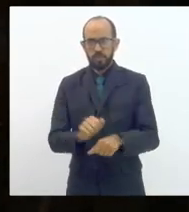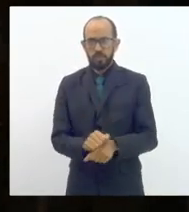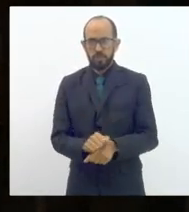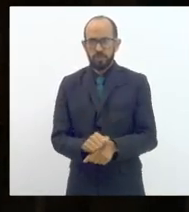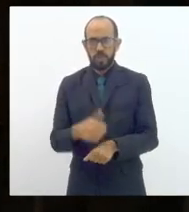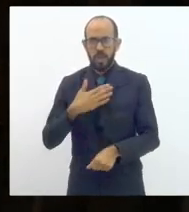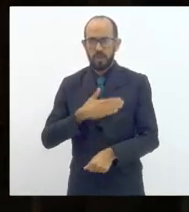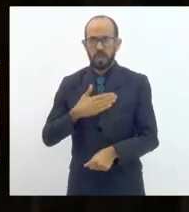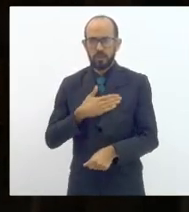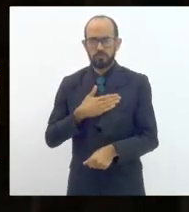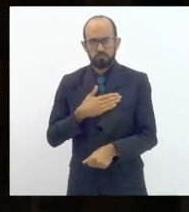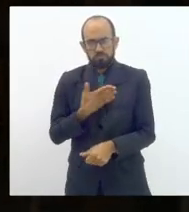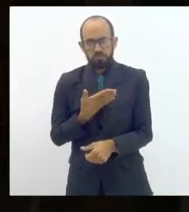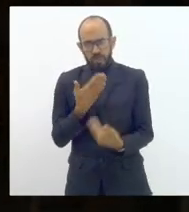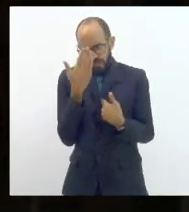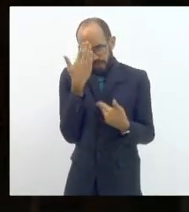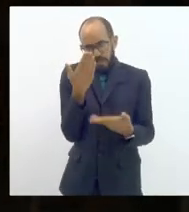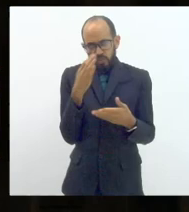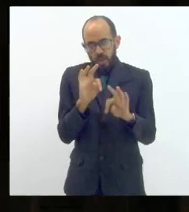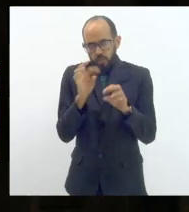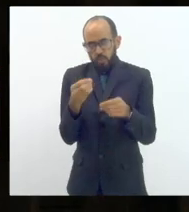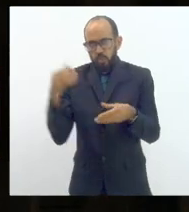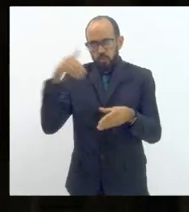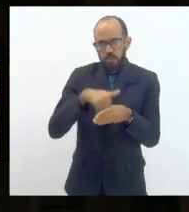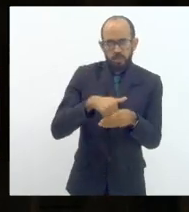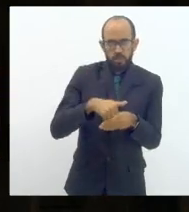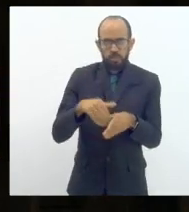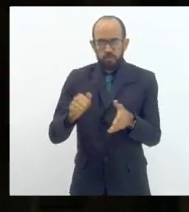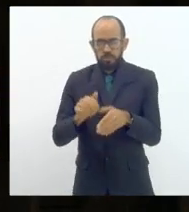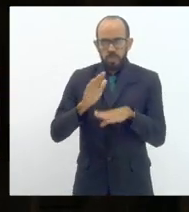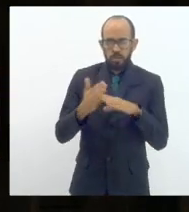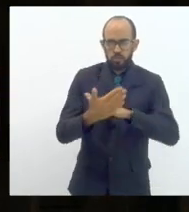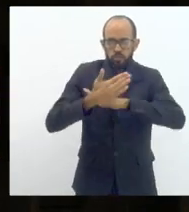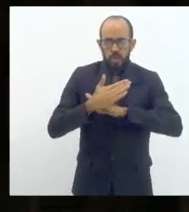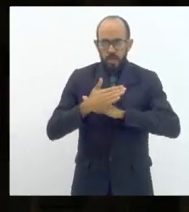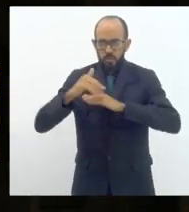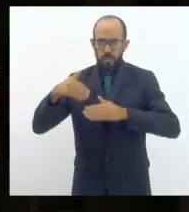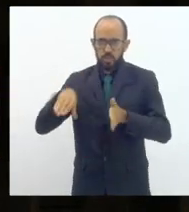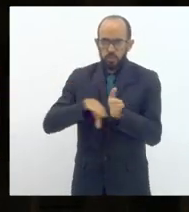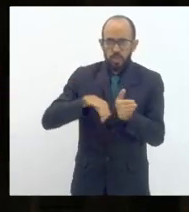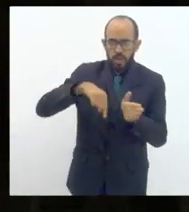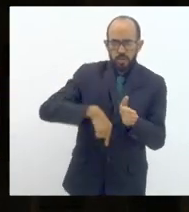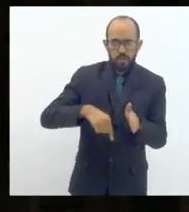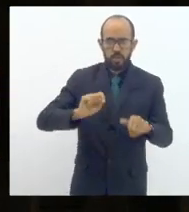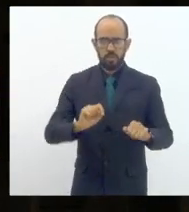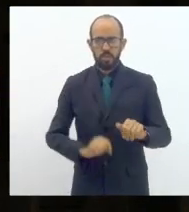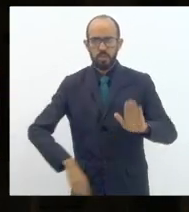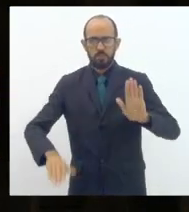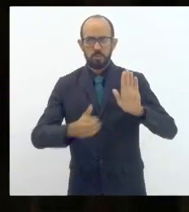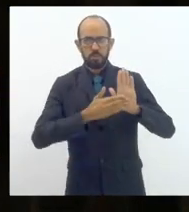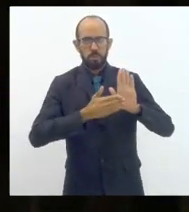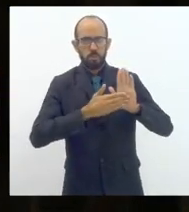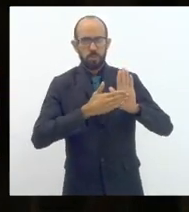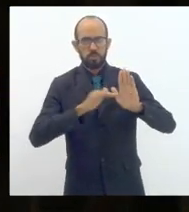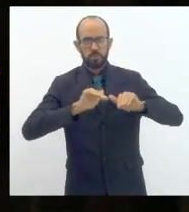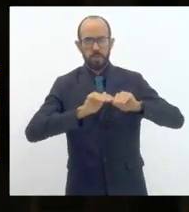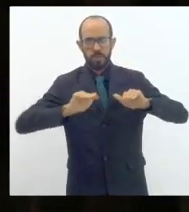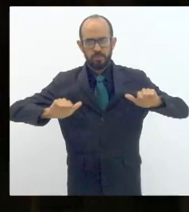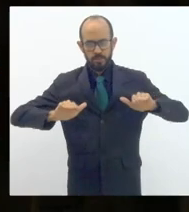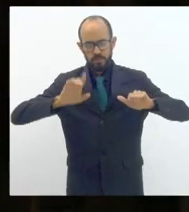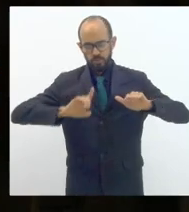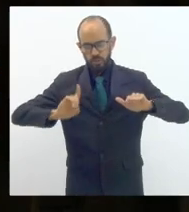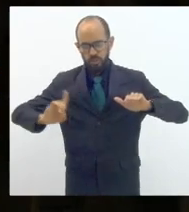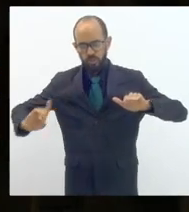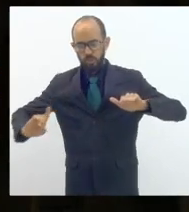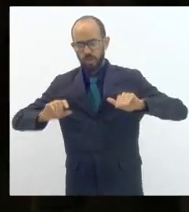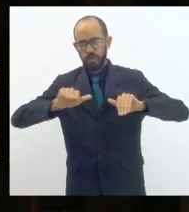a todos os meus eleitores e a todos aqueles que me ajudaram a chegar até aqui. Candidato-me à mesa diretora da 13ª edição do Parlamento